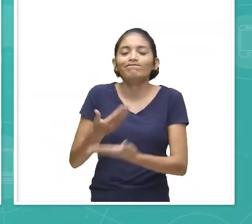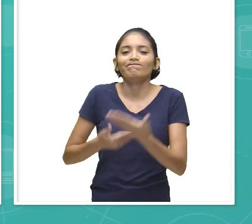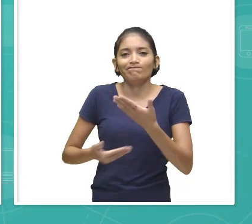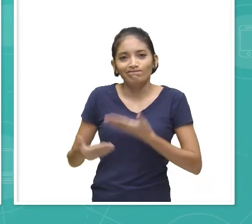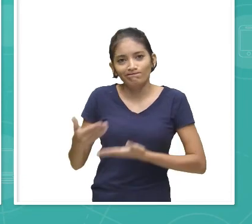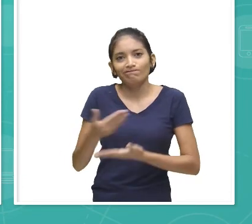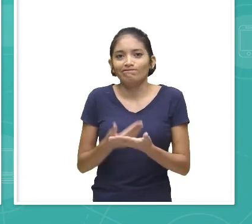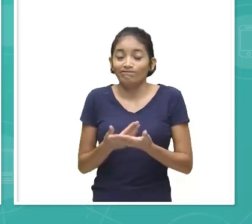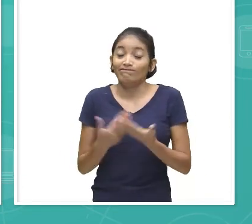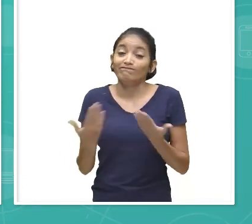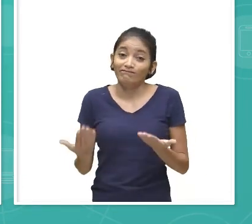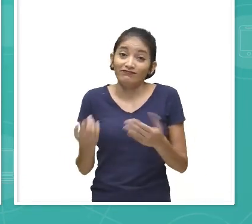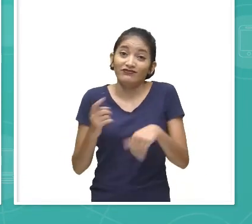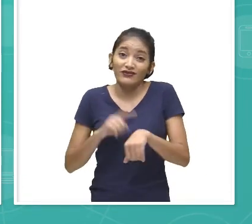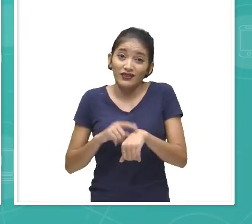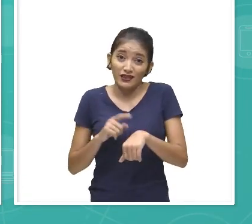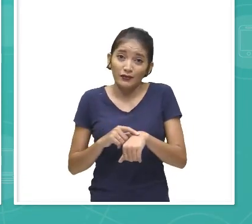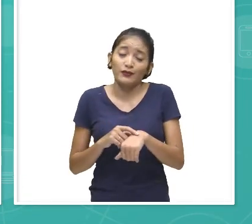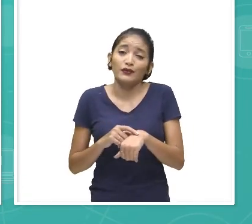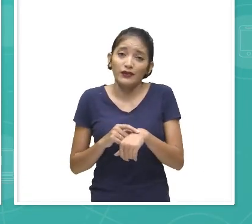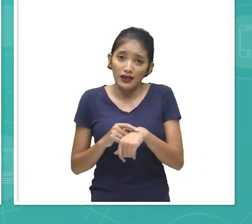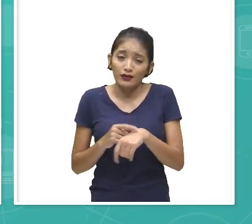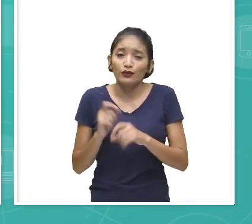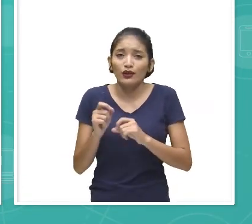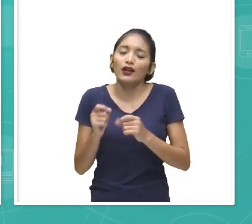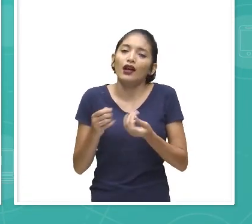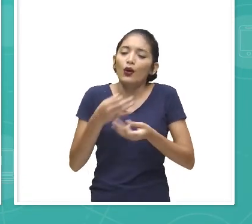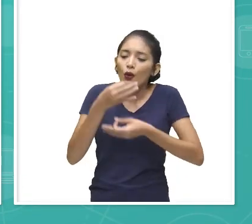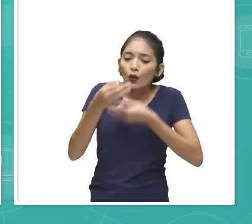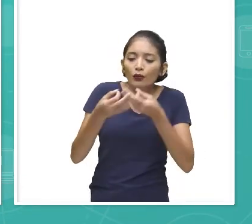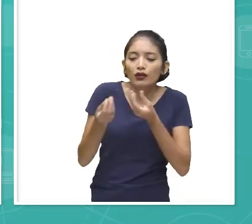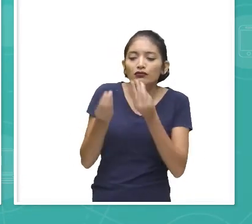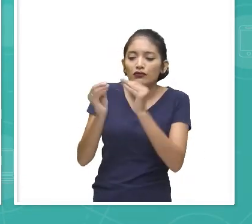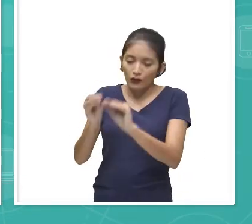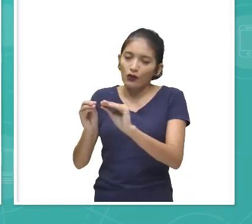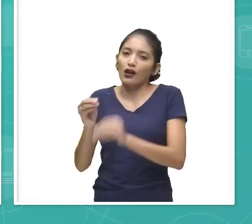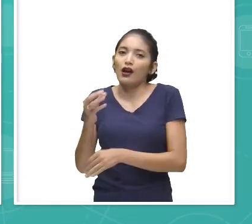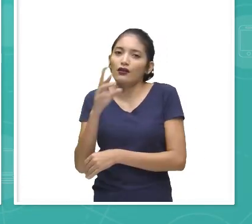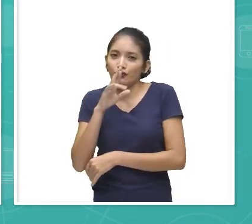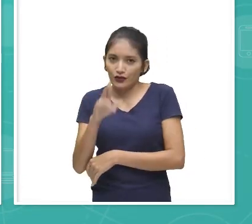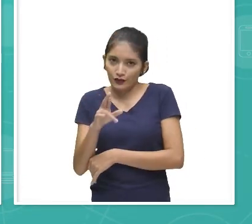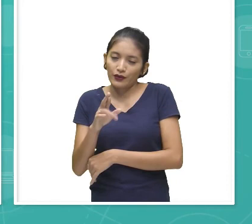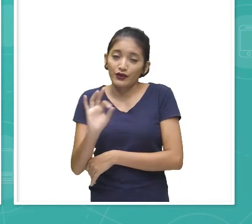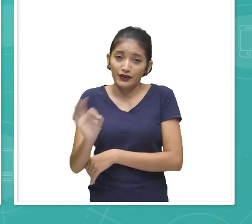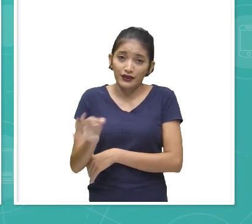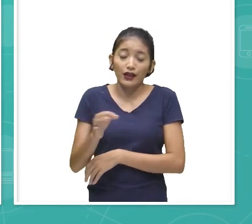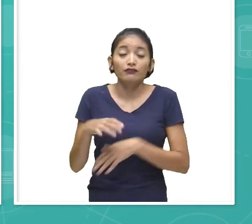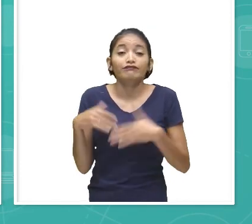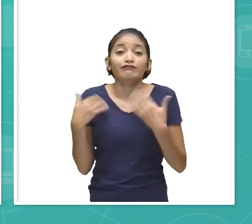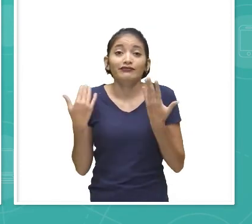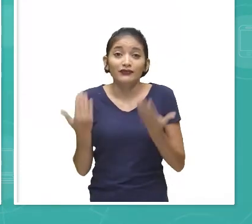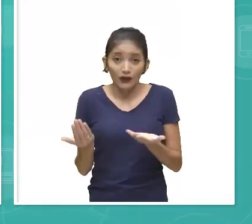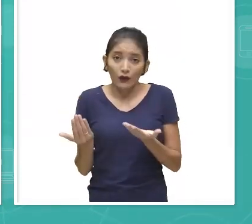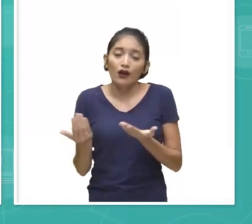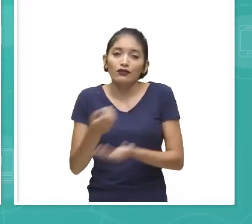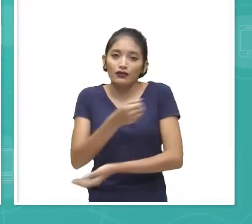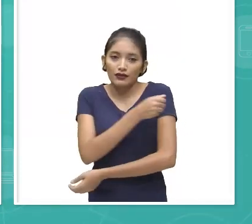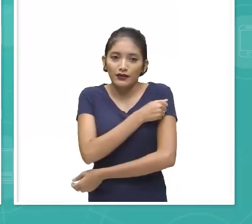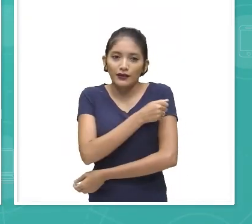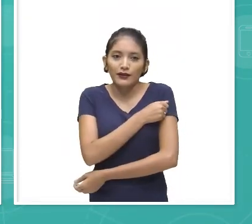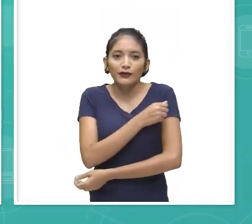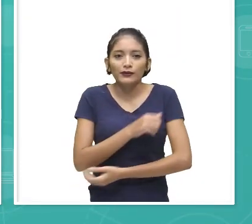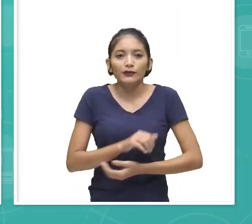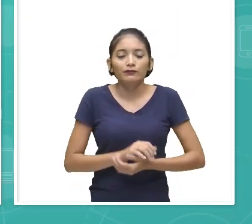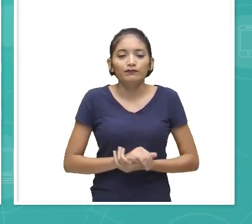né? Nesse momento, quiseram compartilhar suas respostas. Vamos ver aí quais foram esses alunos, né,